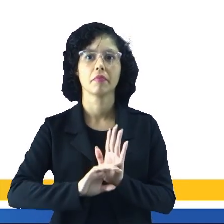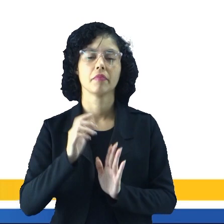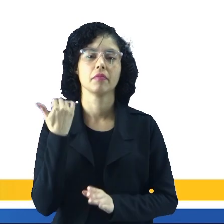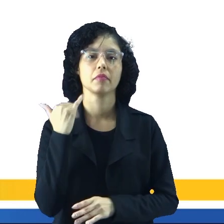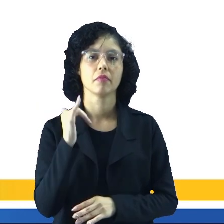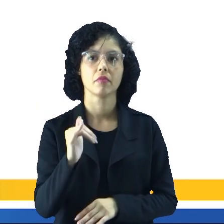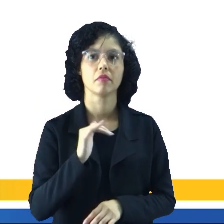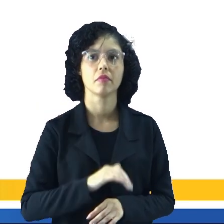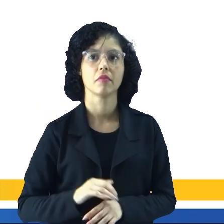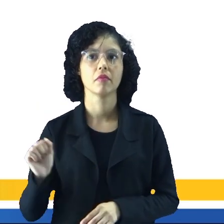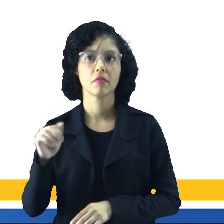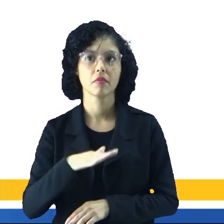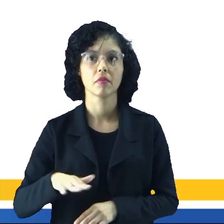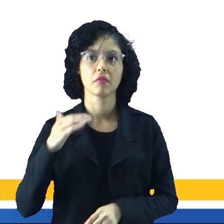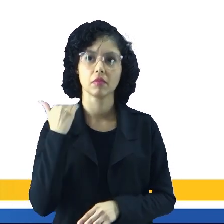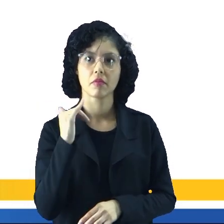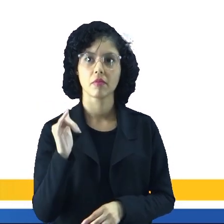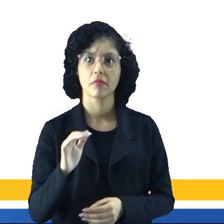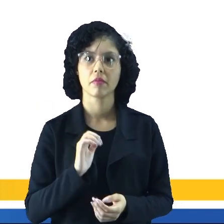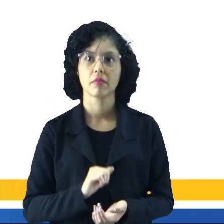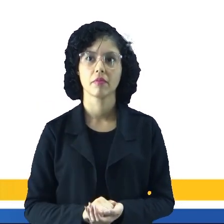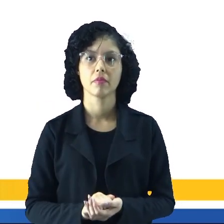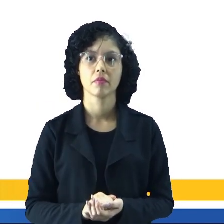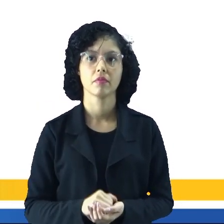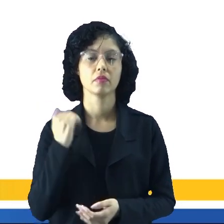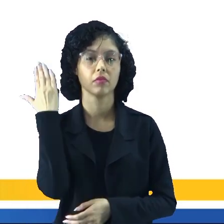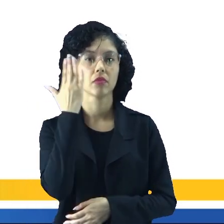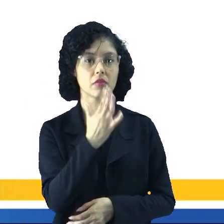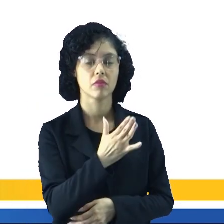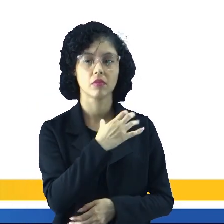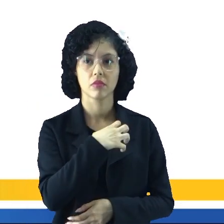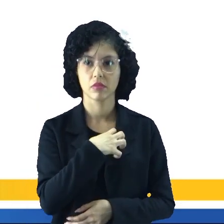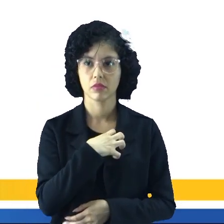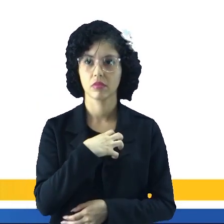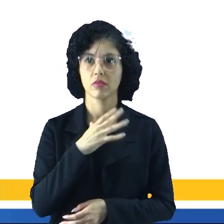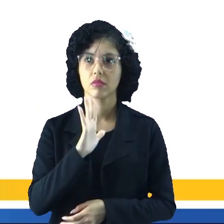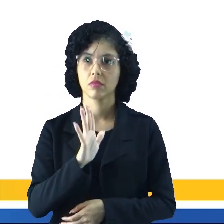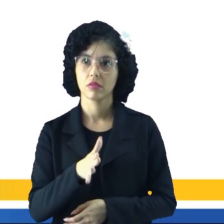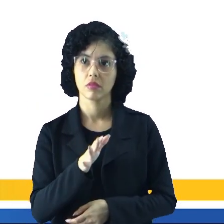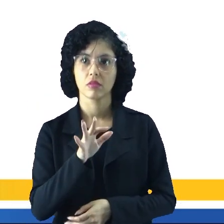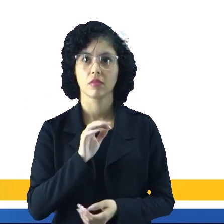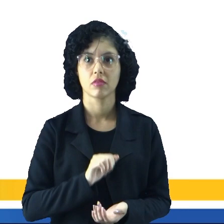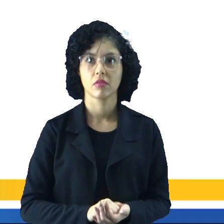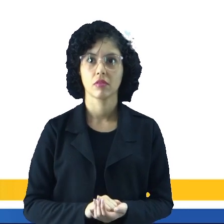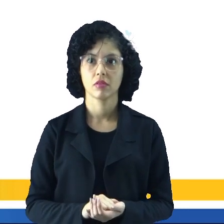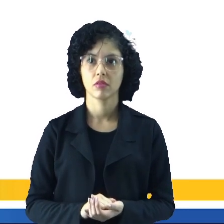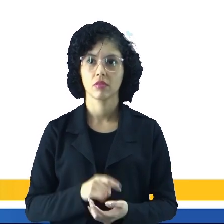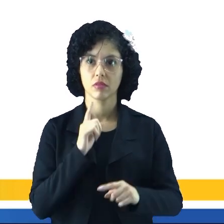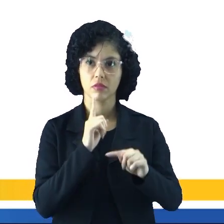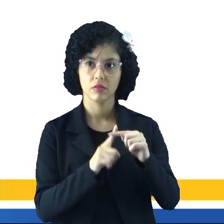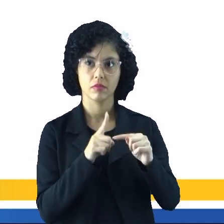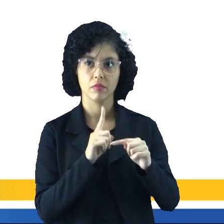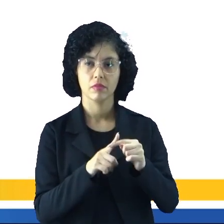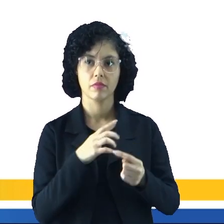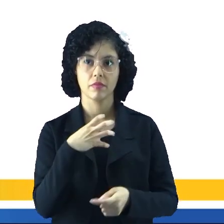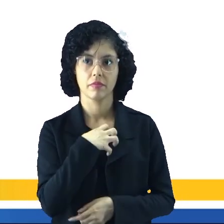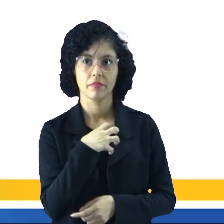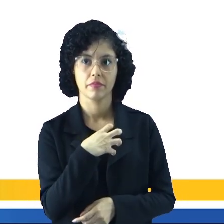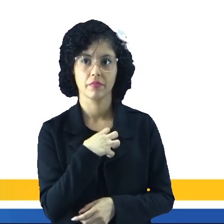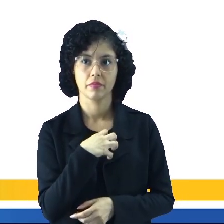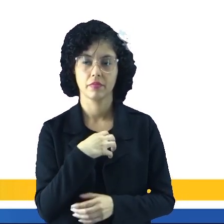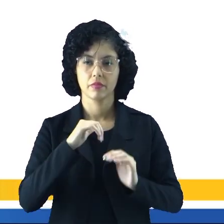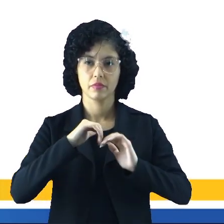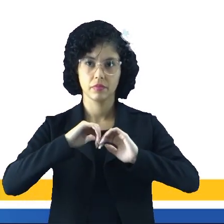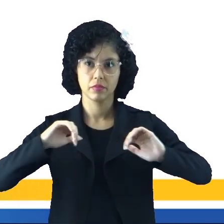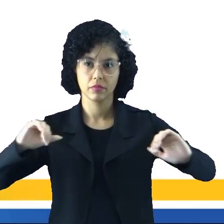elétrico. O campo elétrico vai ter direção e sentido, já que é um vetor, né? Campo elétrico de cargas positivas, o sentido